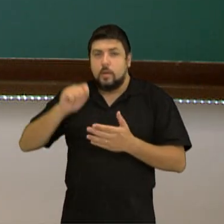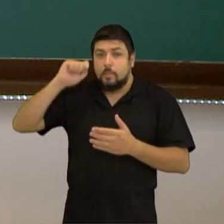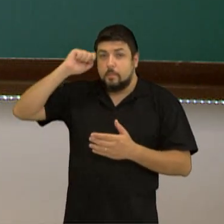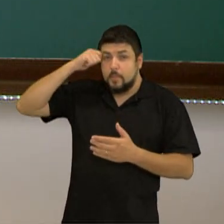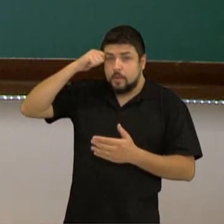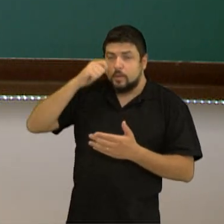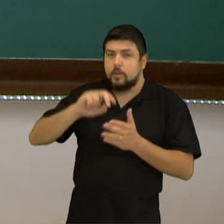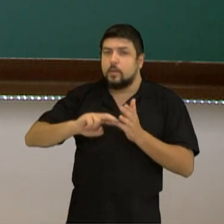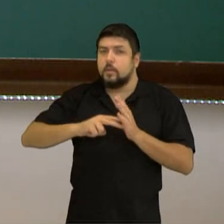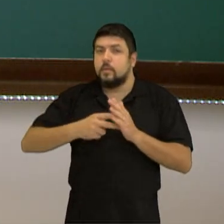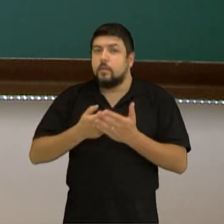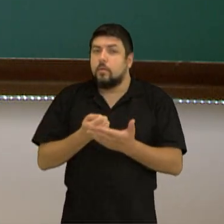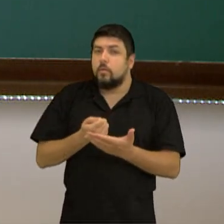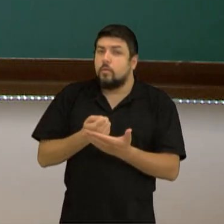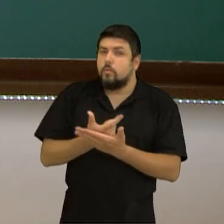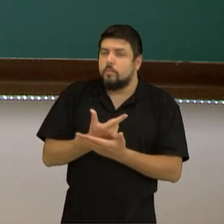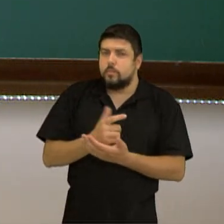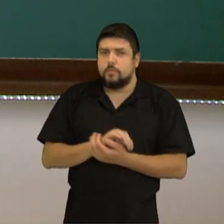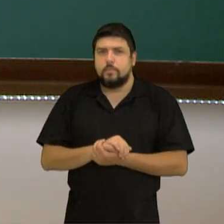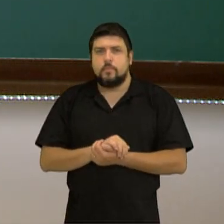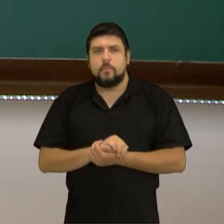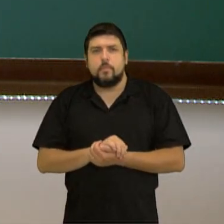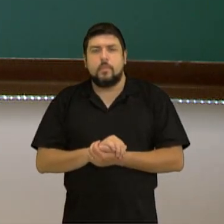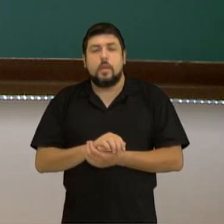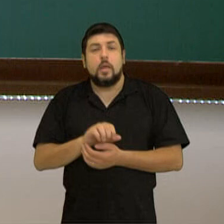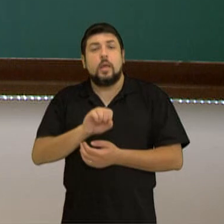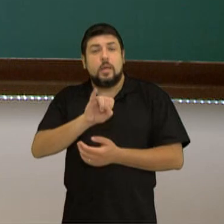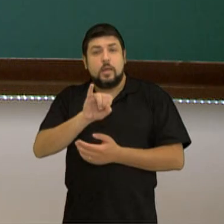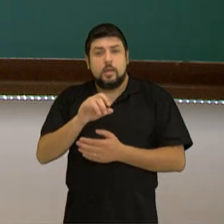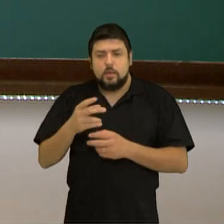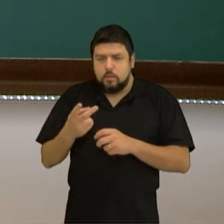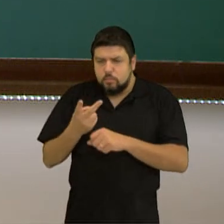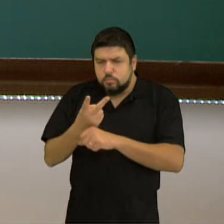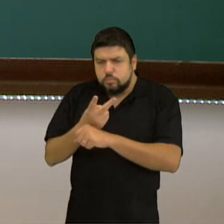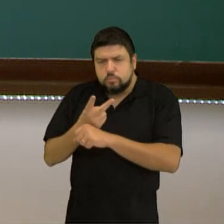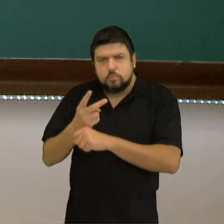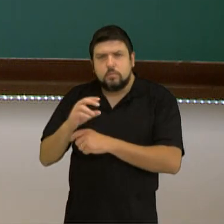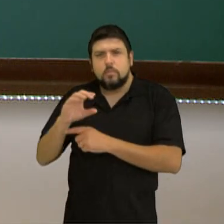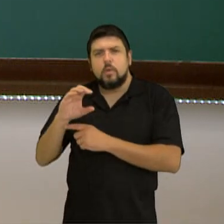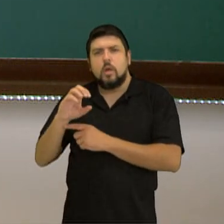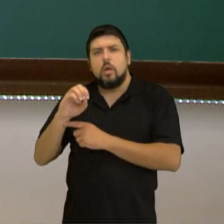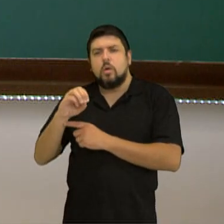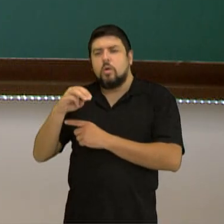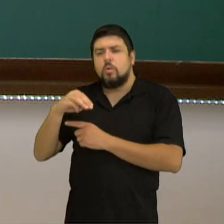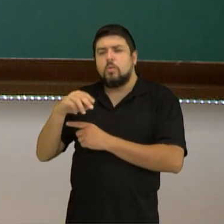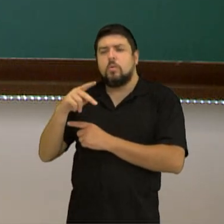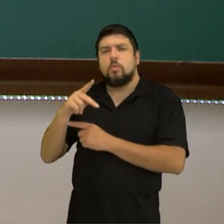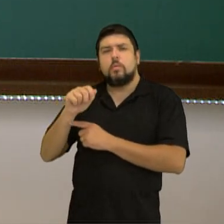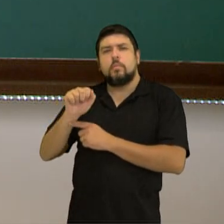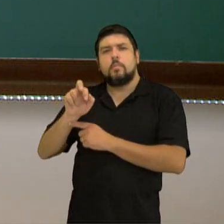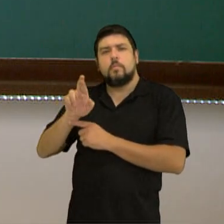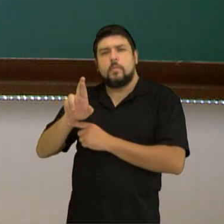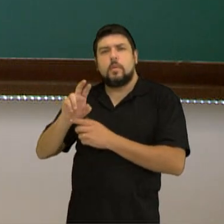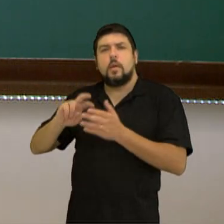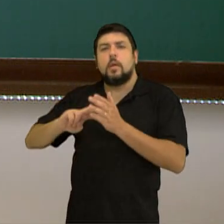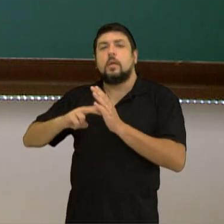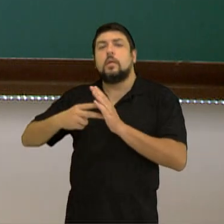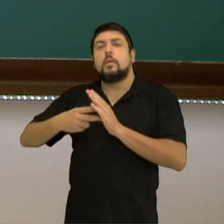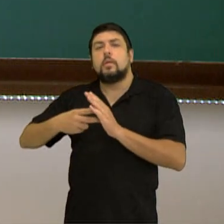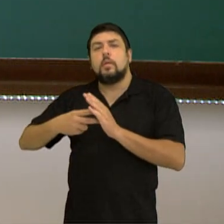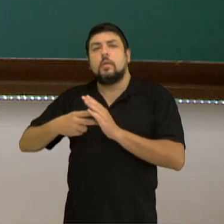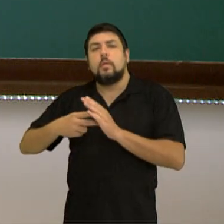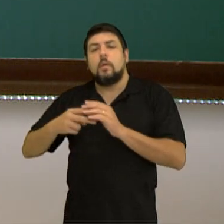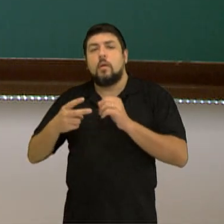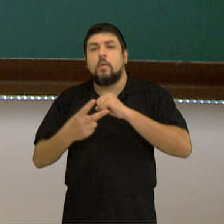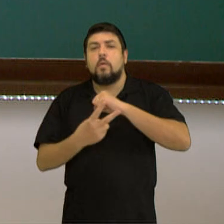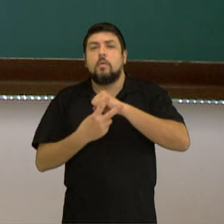significado, e procurar em inglês a palavra comprar, você provavelmente vai encontrar o verbo buy, B-U-Y, que é o